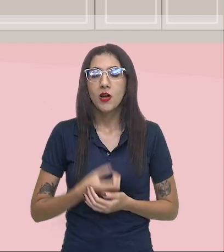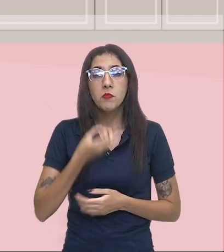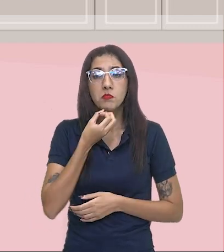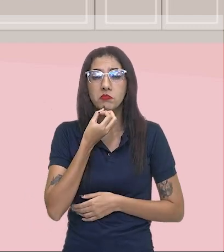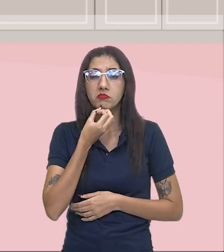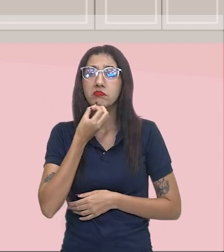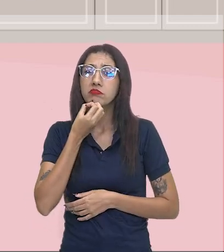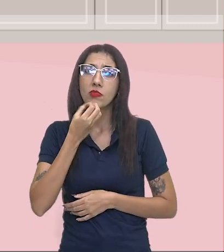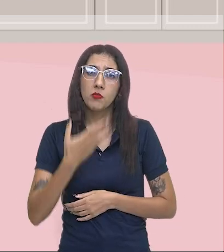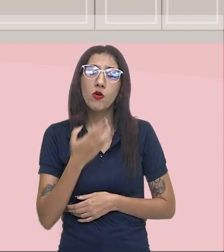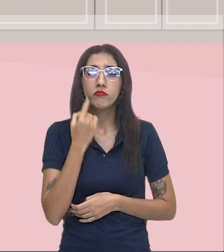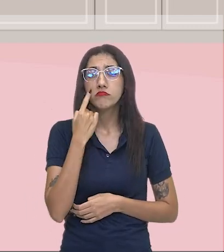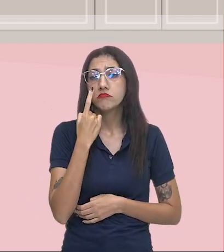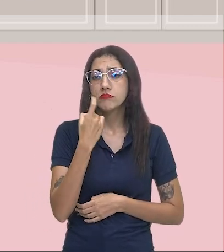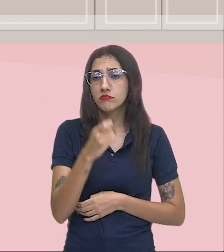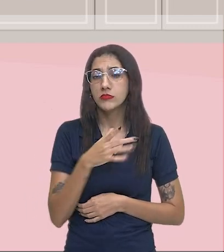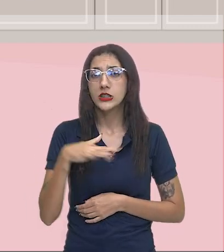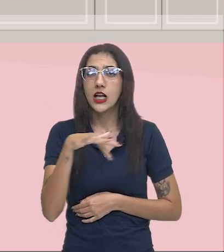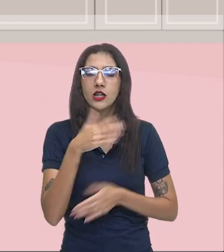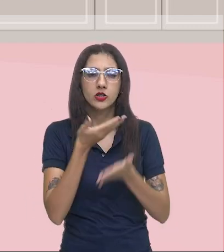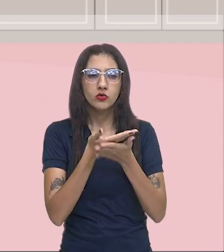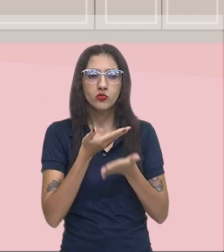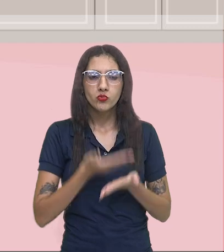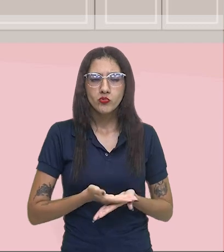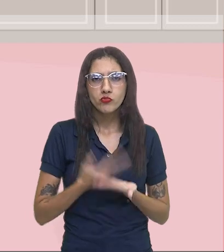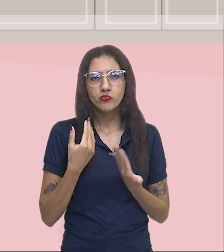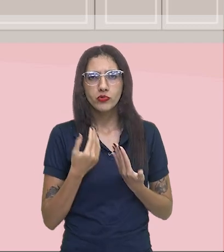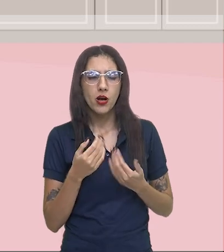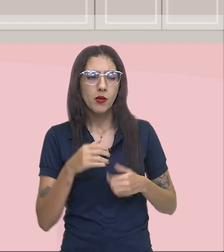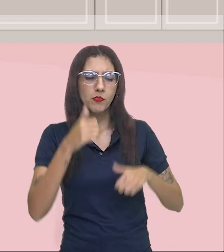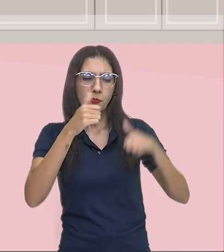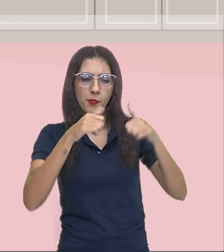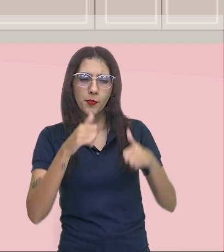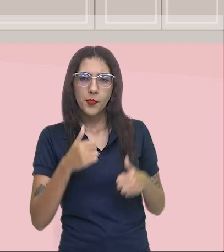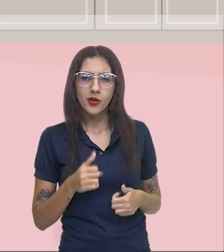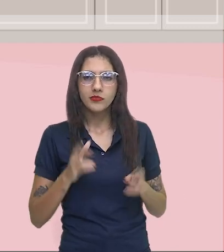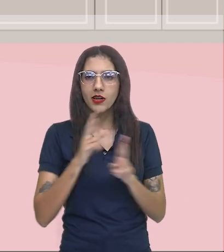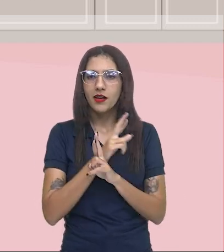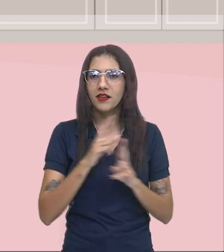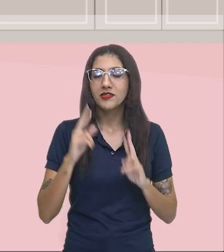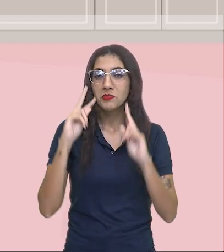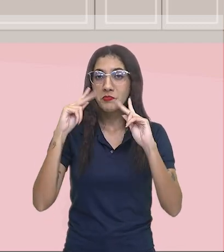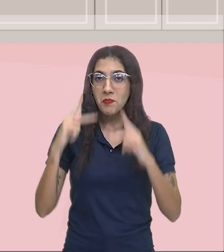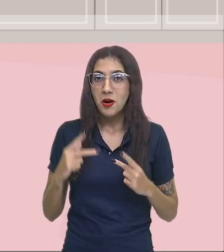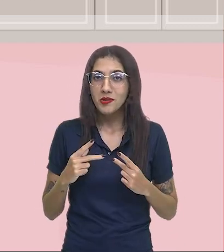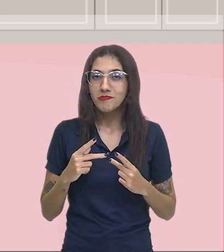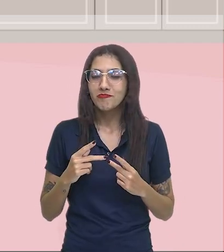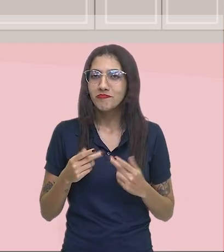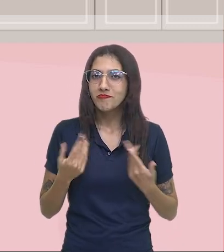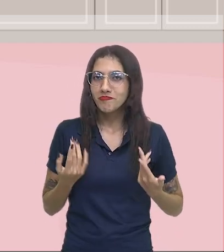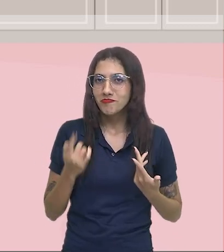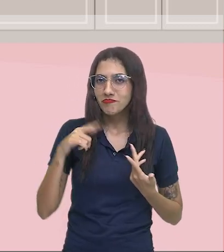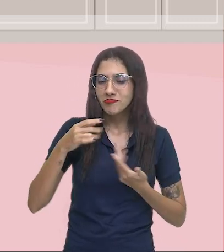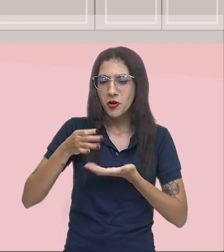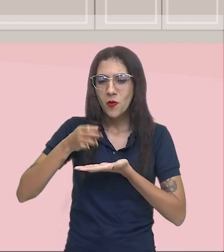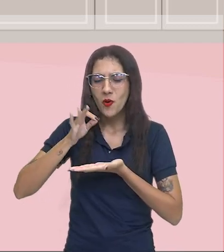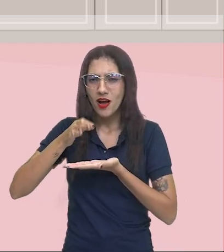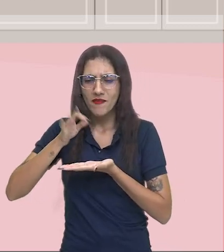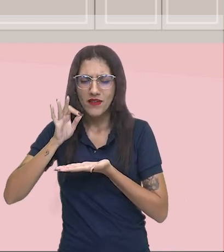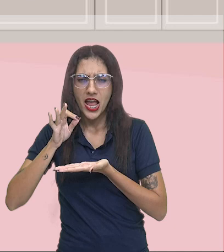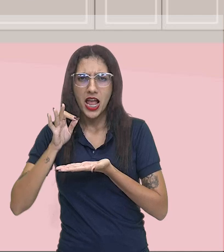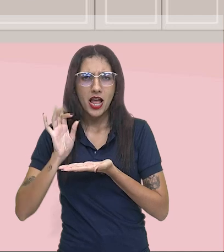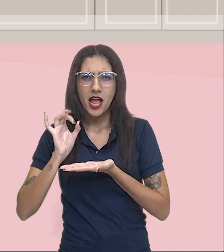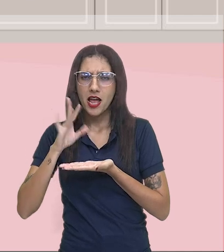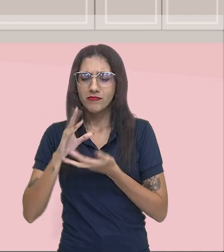grande quantidade de matéria para o estudo sociológico. Olha só, tomar um café é um grande material